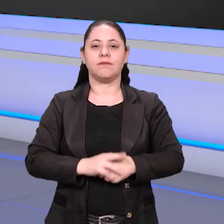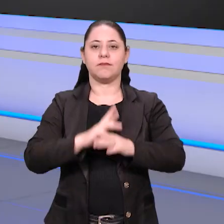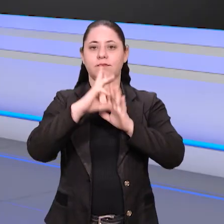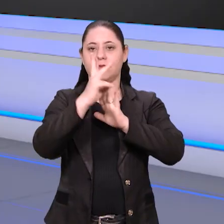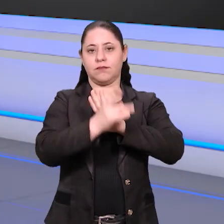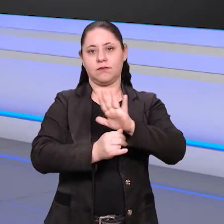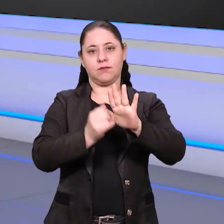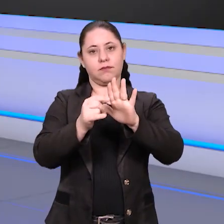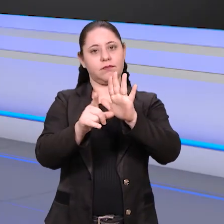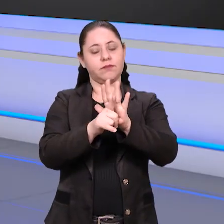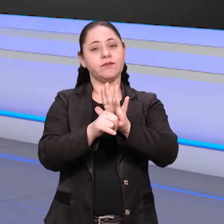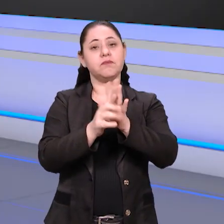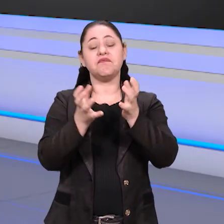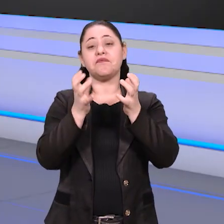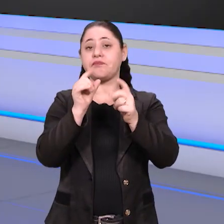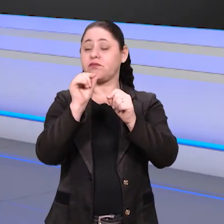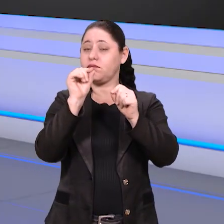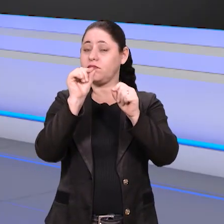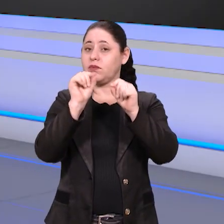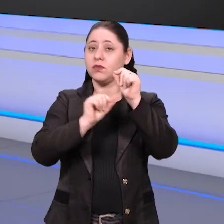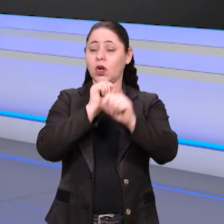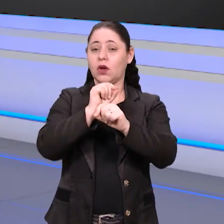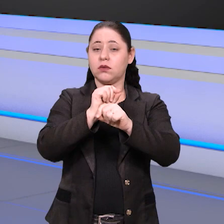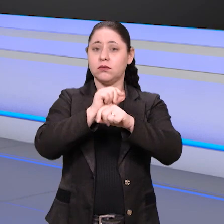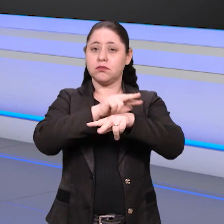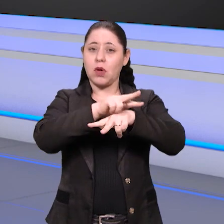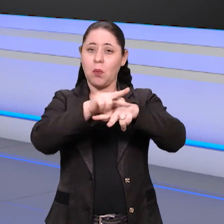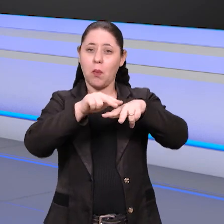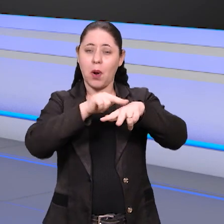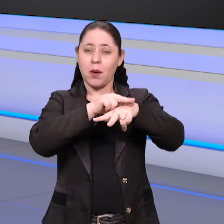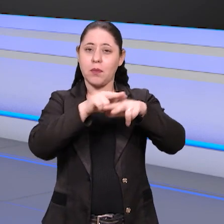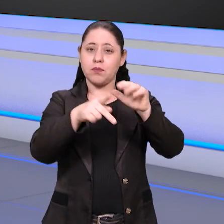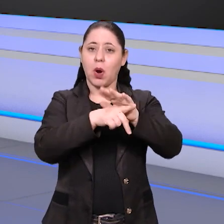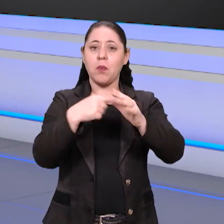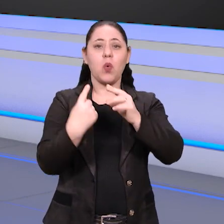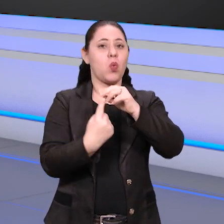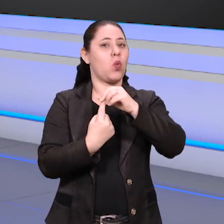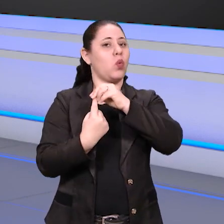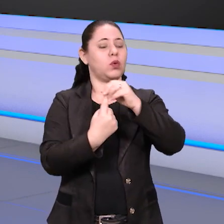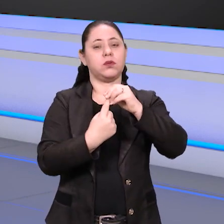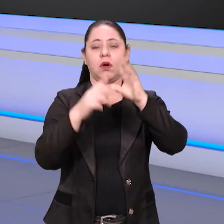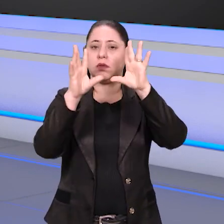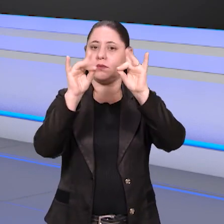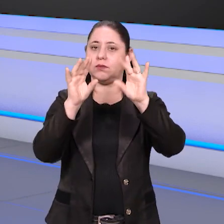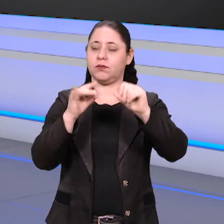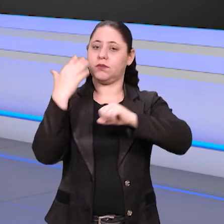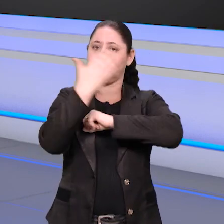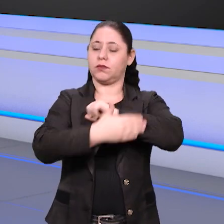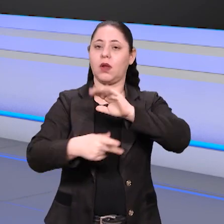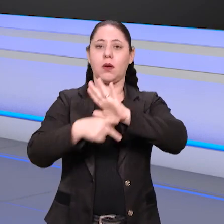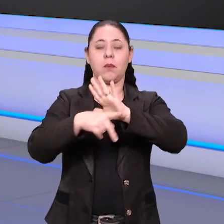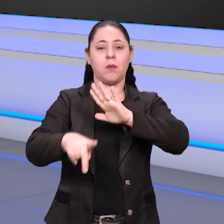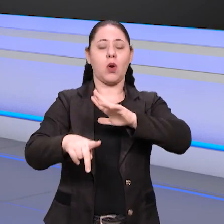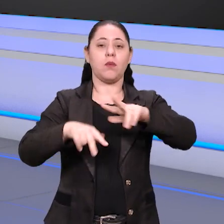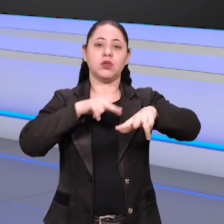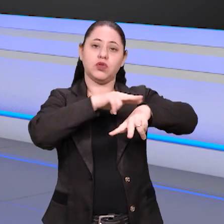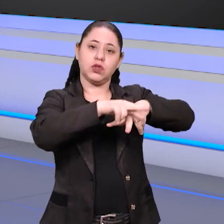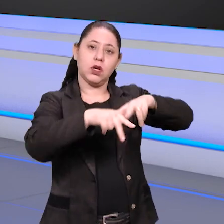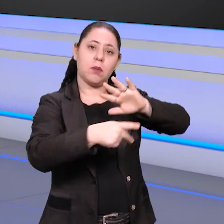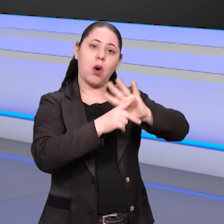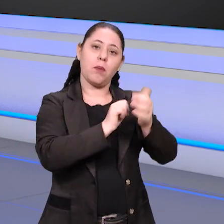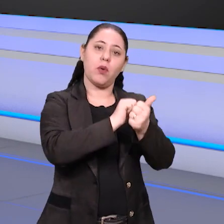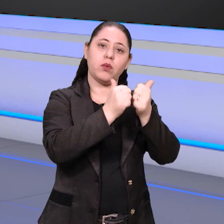juventude. Projeto de lei que pretende estabelecer o sexo biológico como único critério para a definição